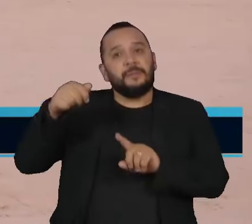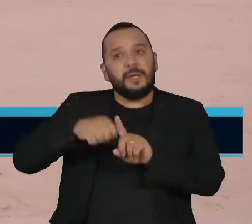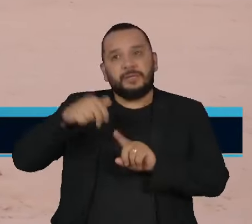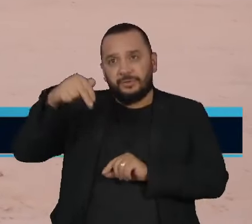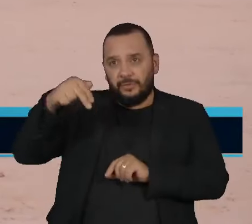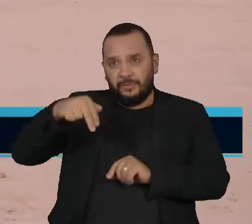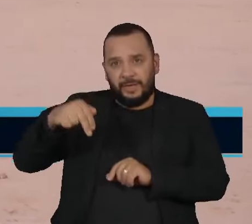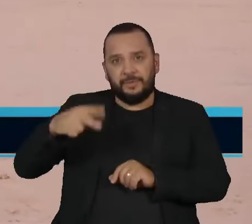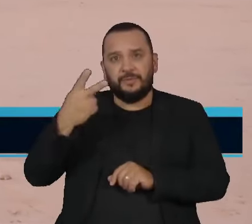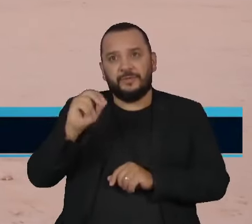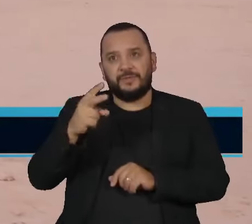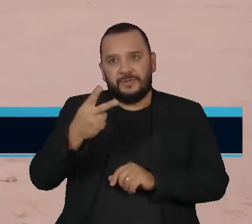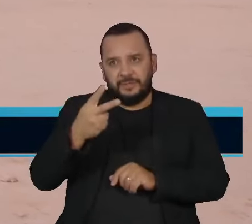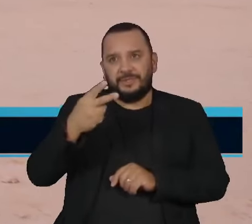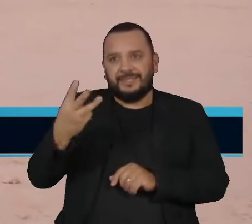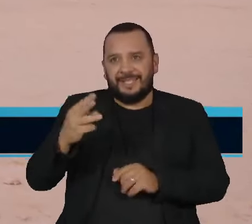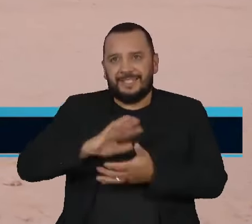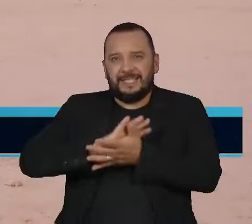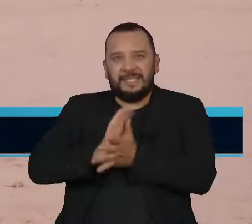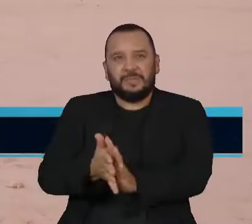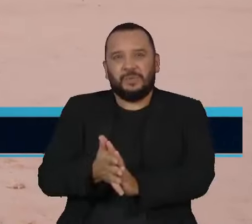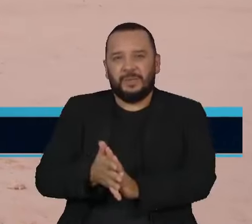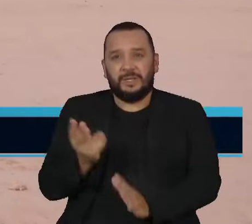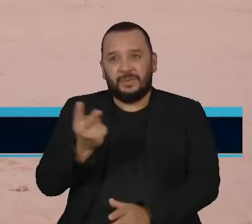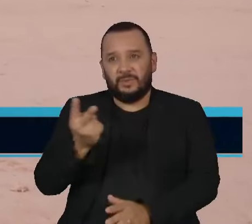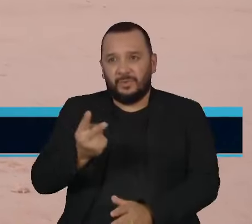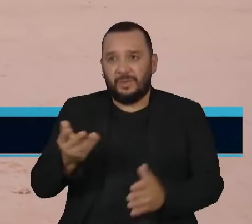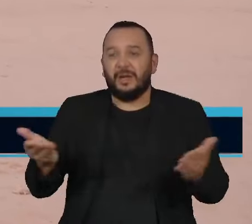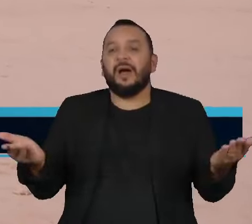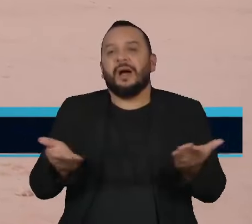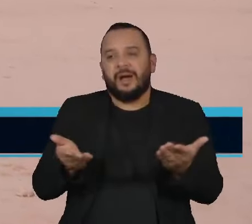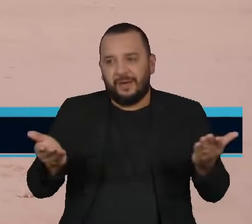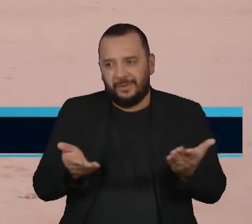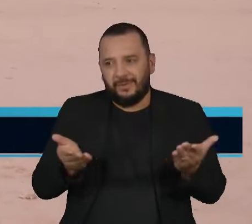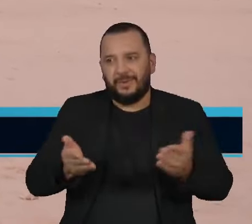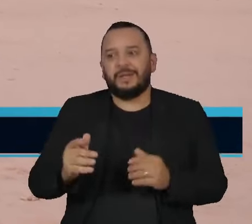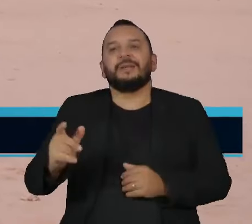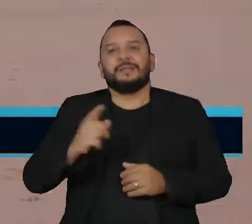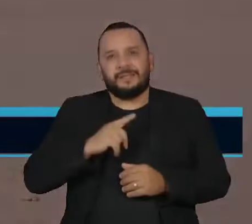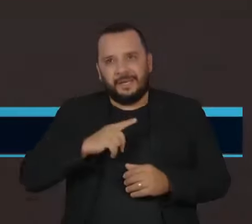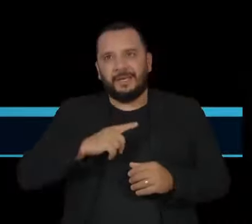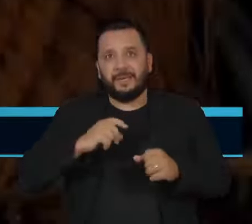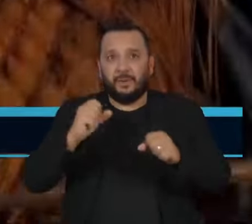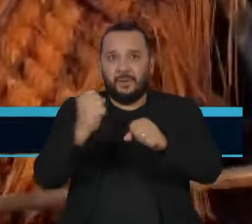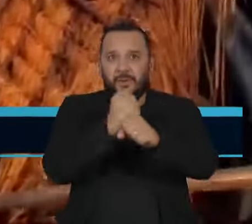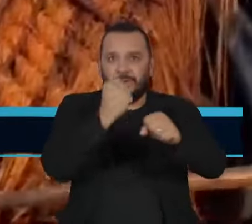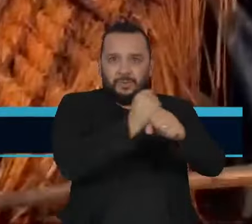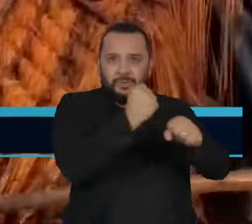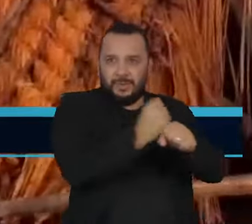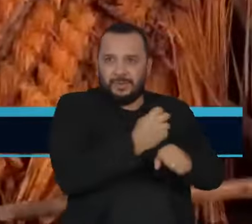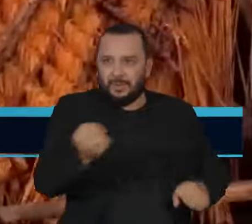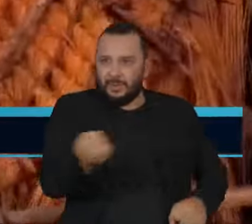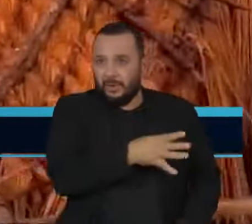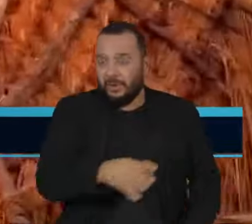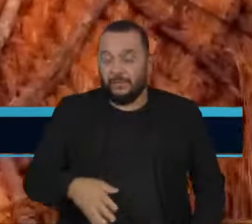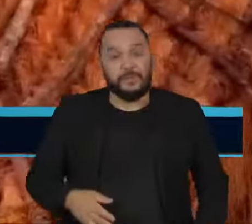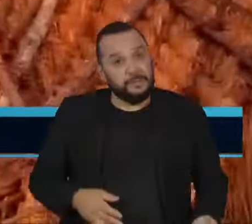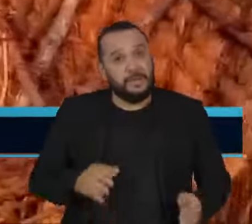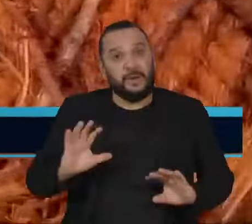completamente destruídas. Agora estão sendo construídas por toda a comunidade. O esforço aumentou depois que